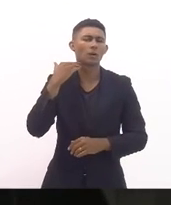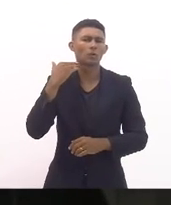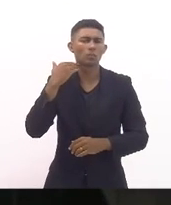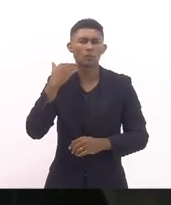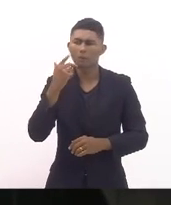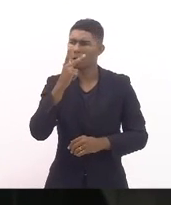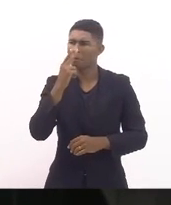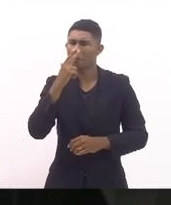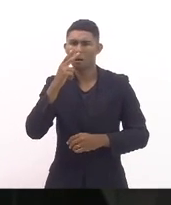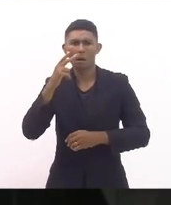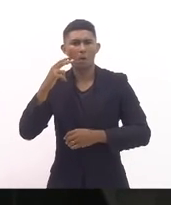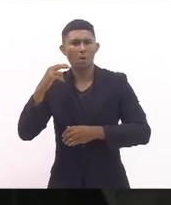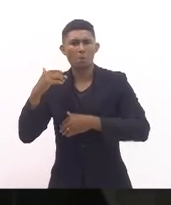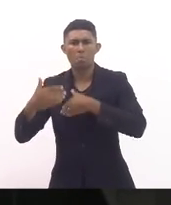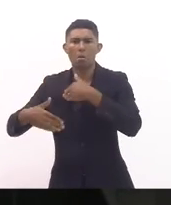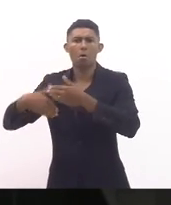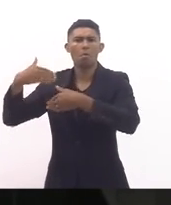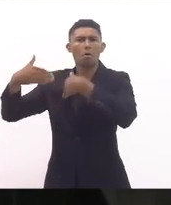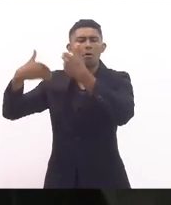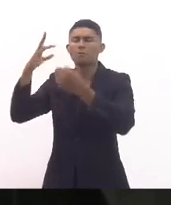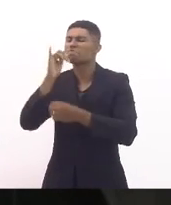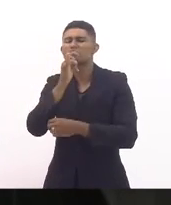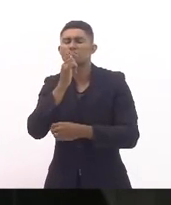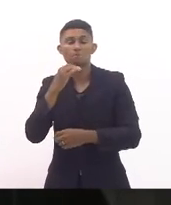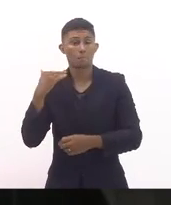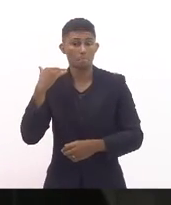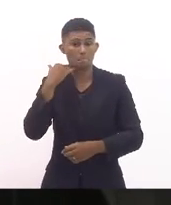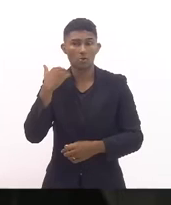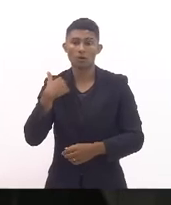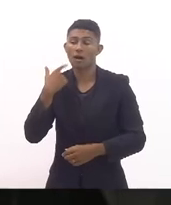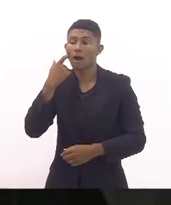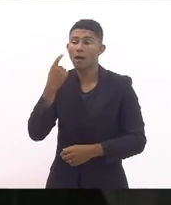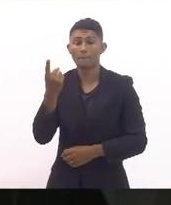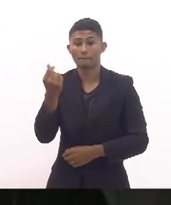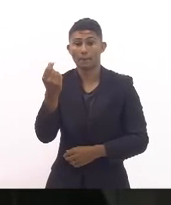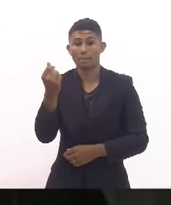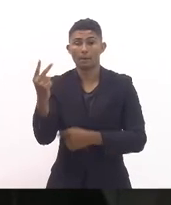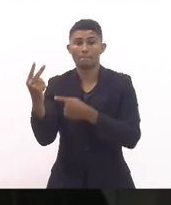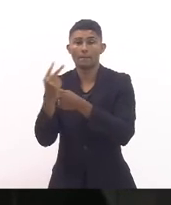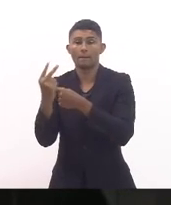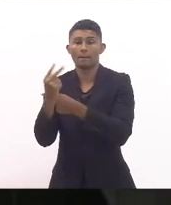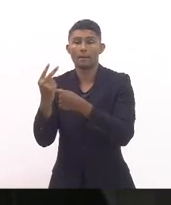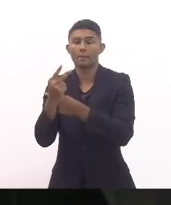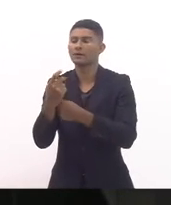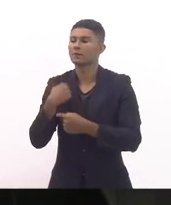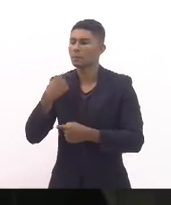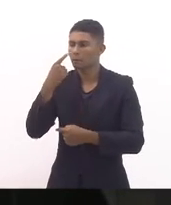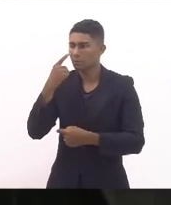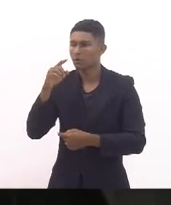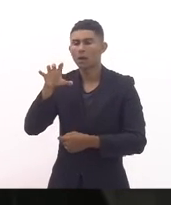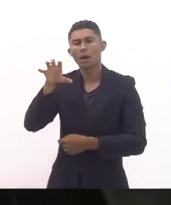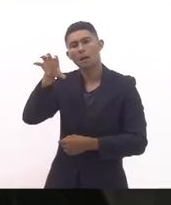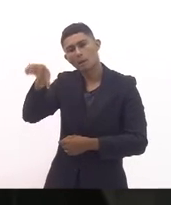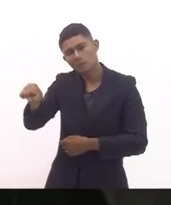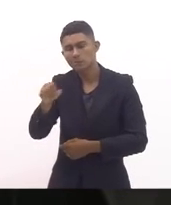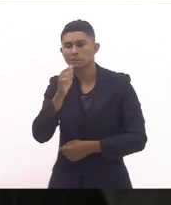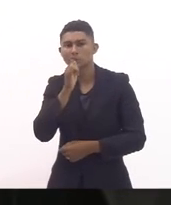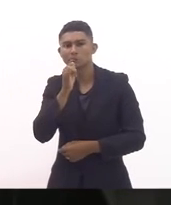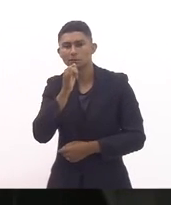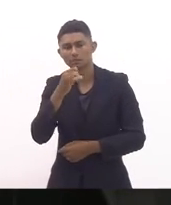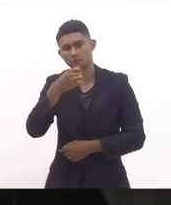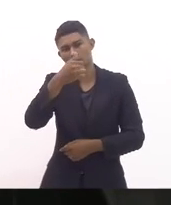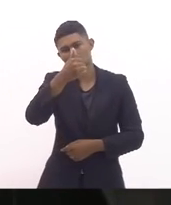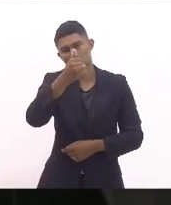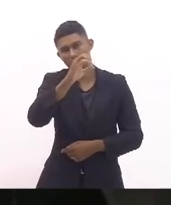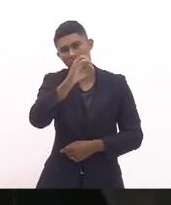Célia Jordão pra gente vai pegar um empréstimo no banco se a gente a gente toma emprestado sem reagir no